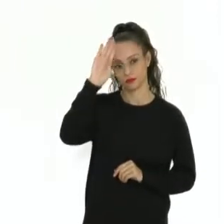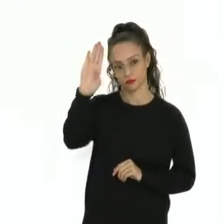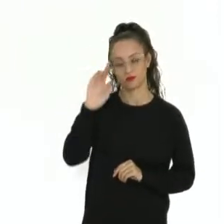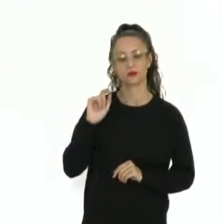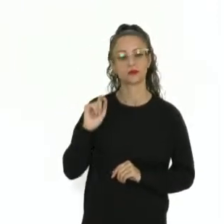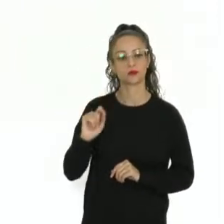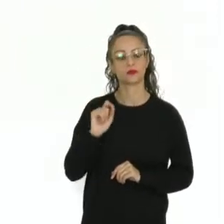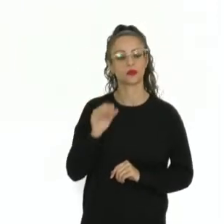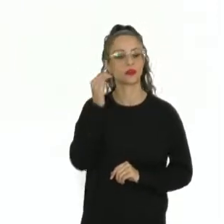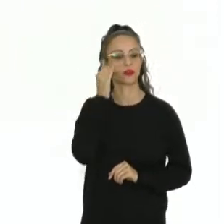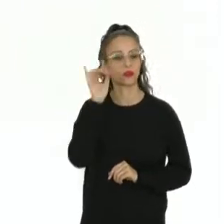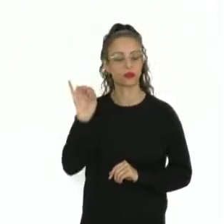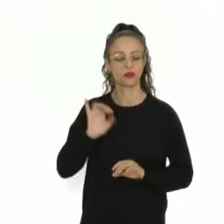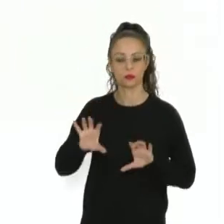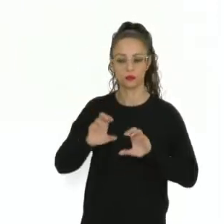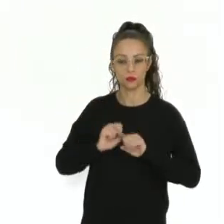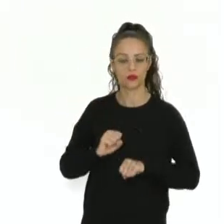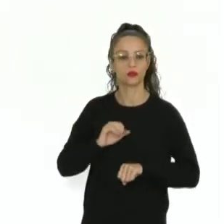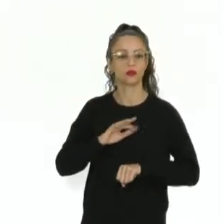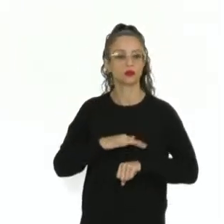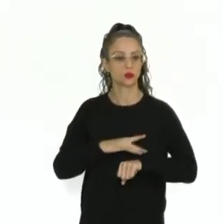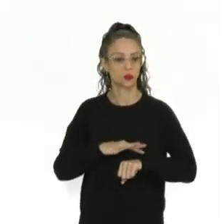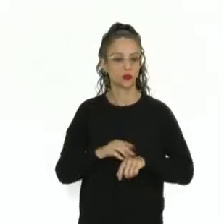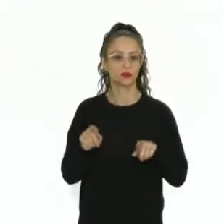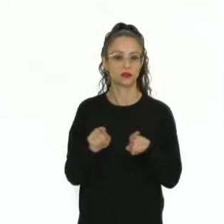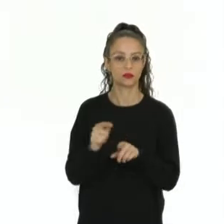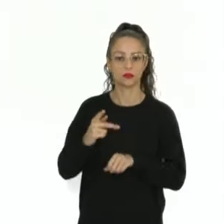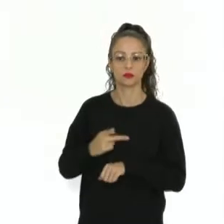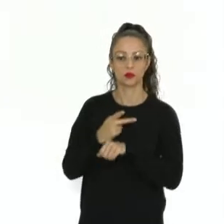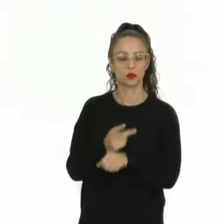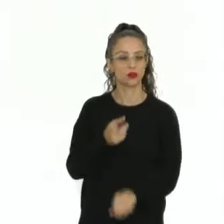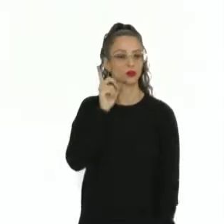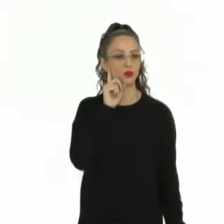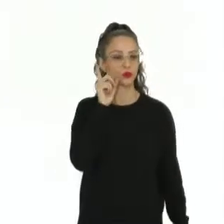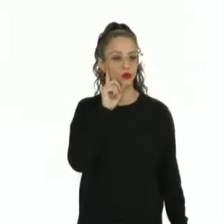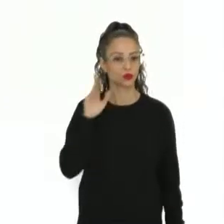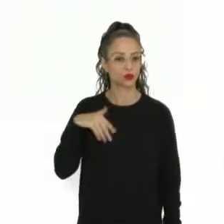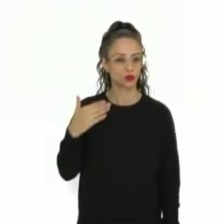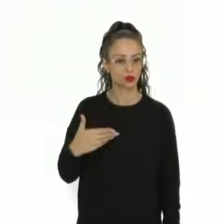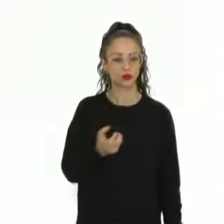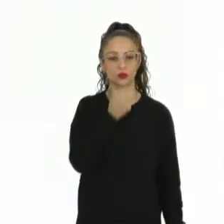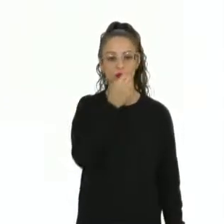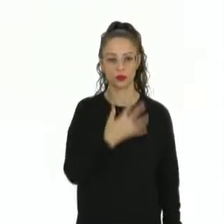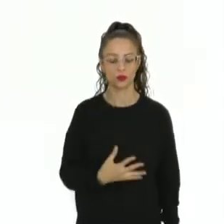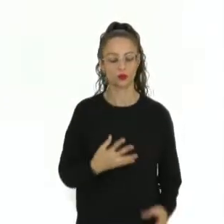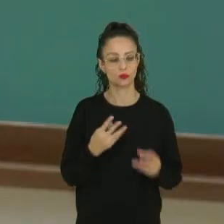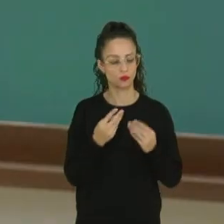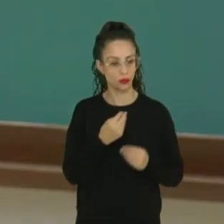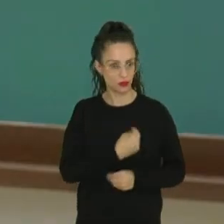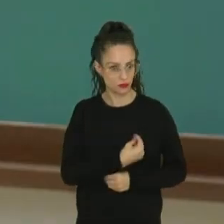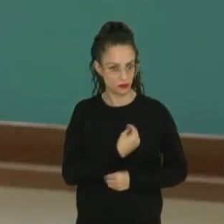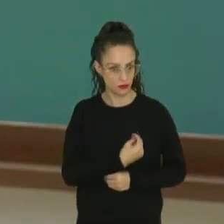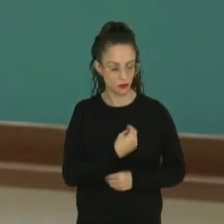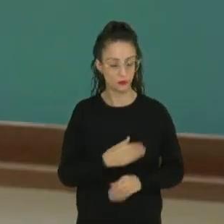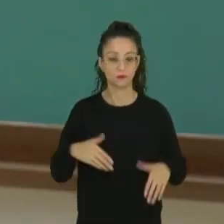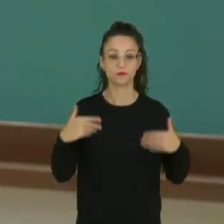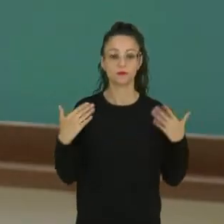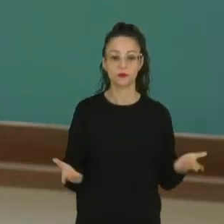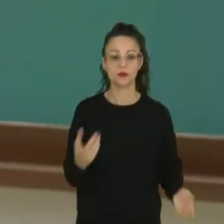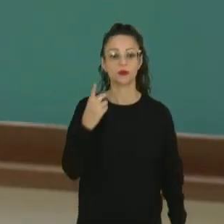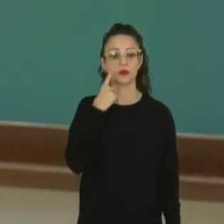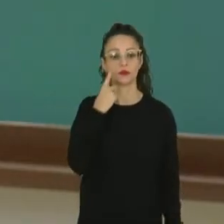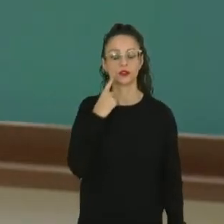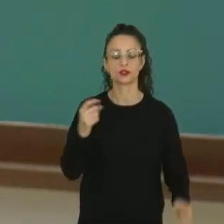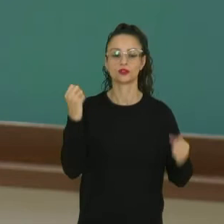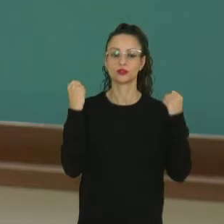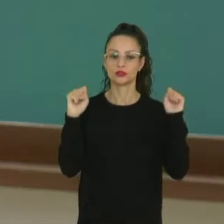principalmente na prevenção de doenças e na procura cotidiana do bem-estar. Então vejam, a